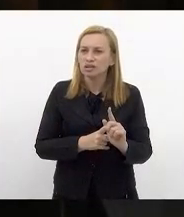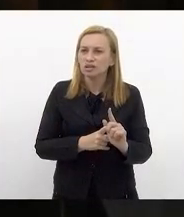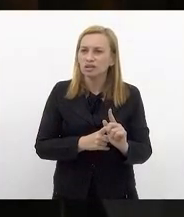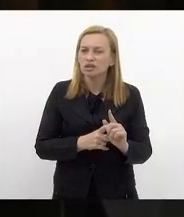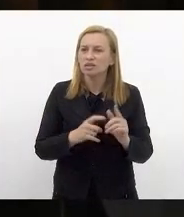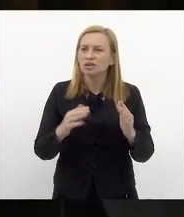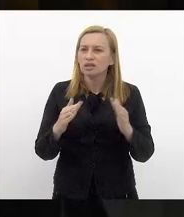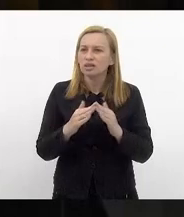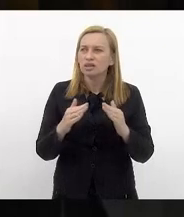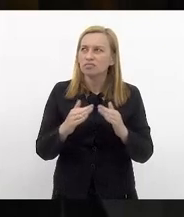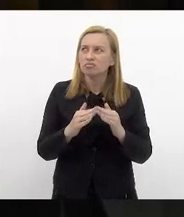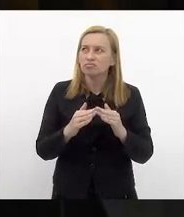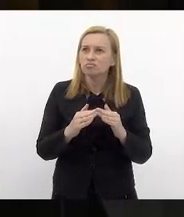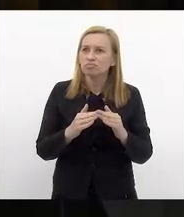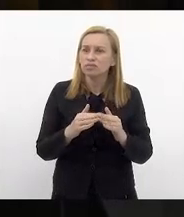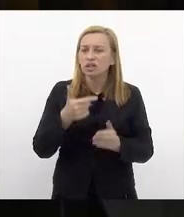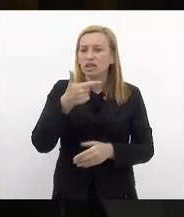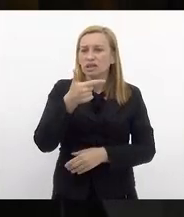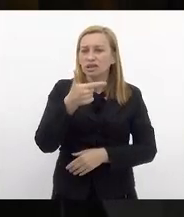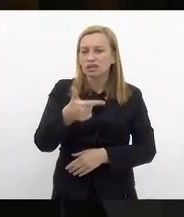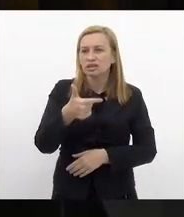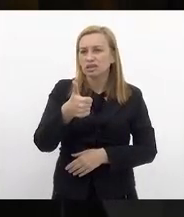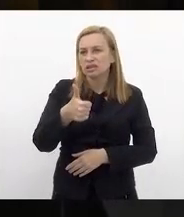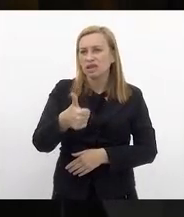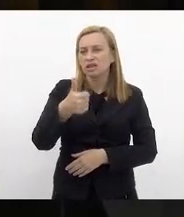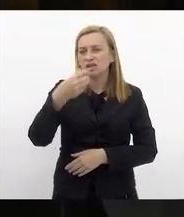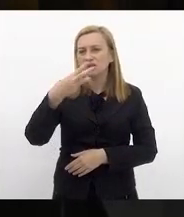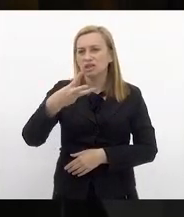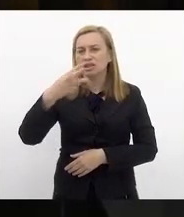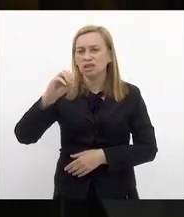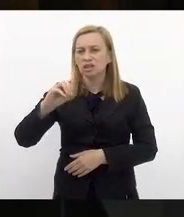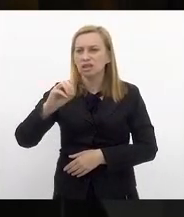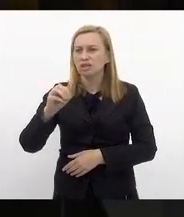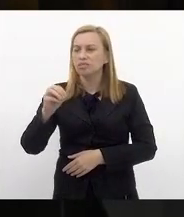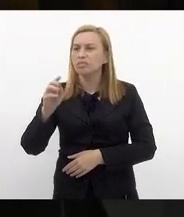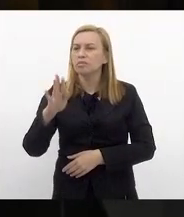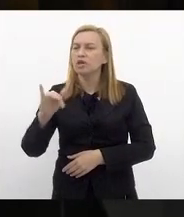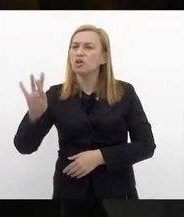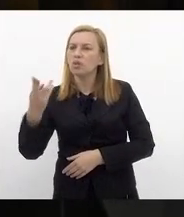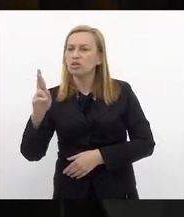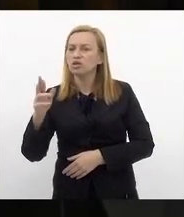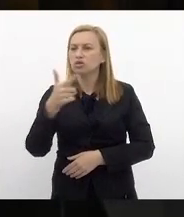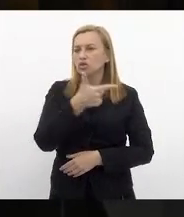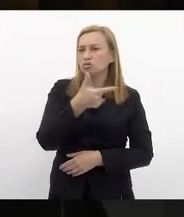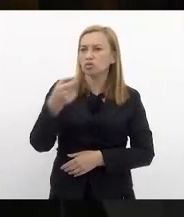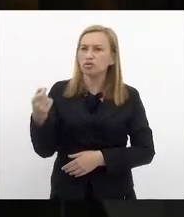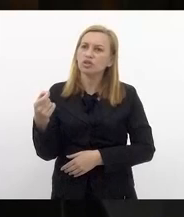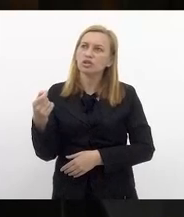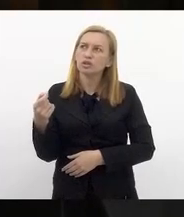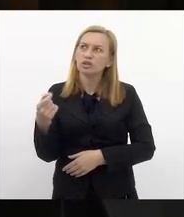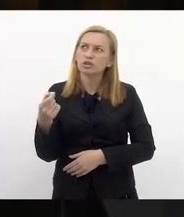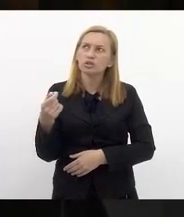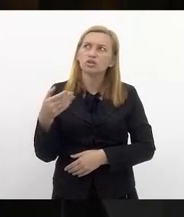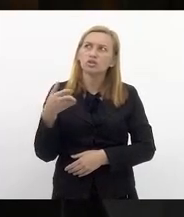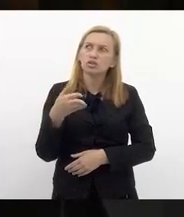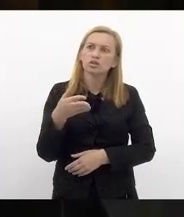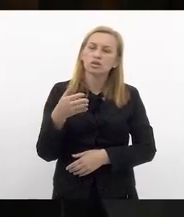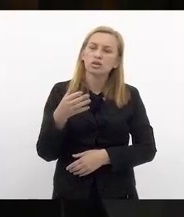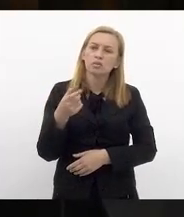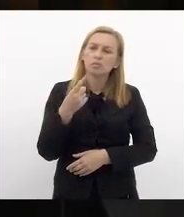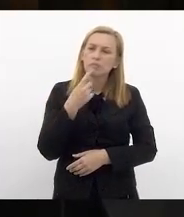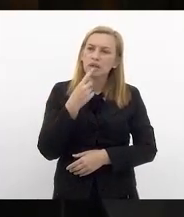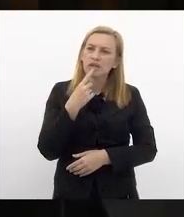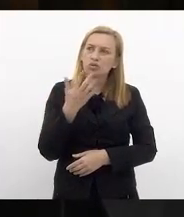na casa dos 130 bilhões. Em 2020, chega perto, se